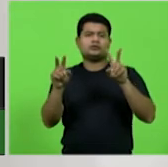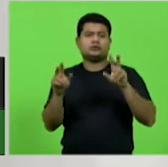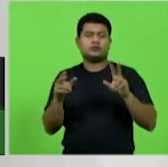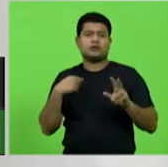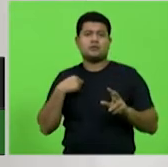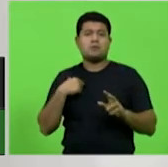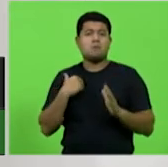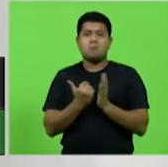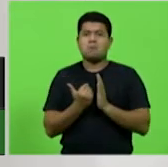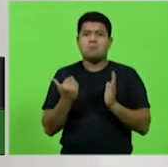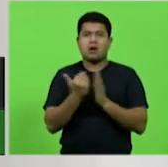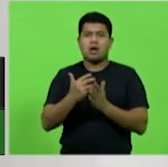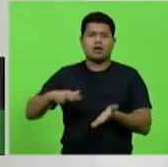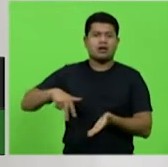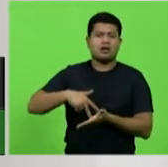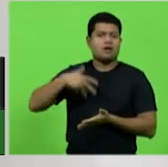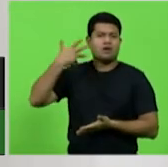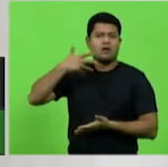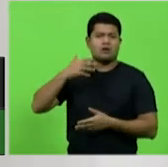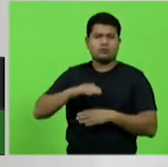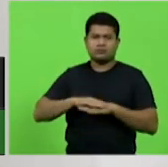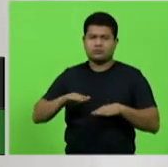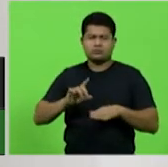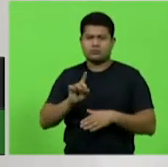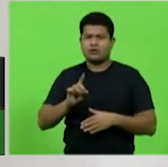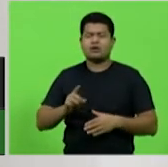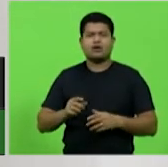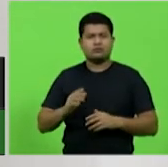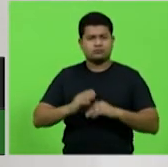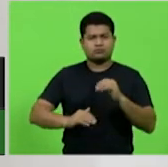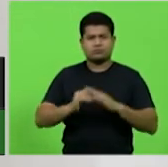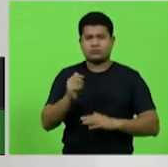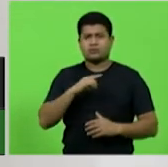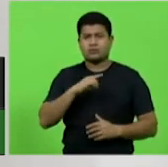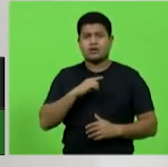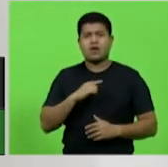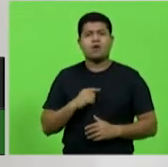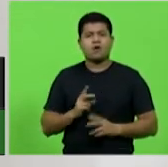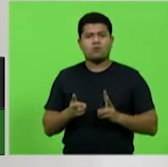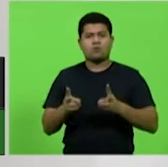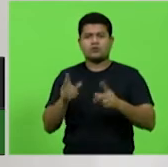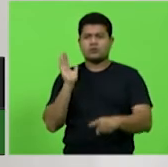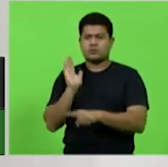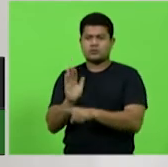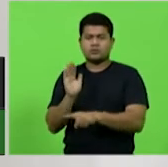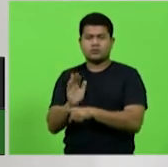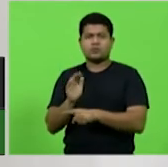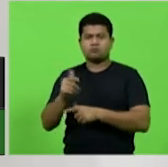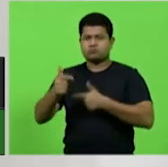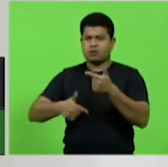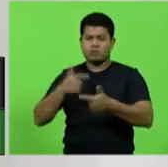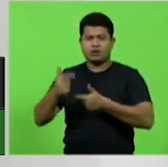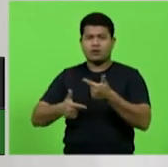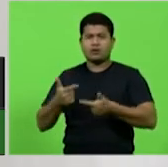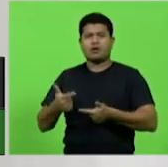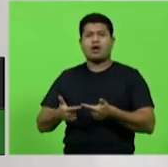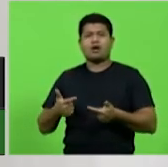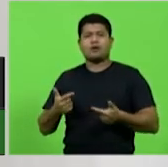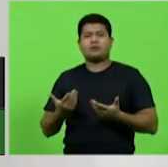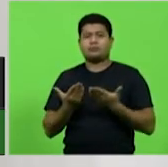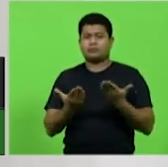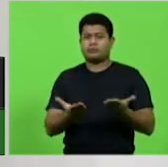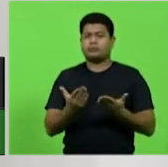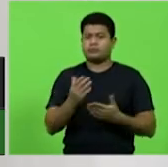discursos. Eu sigo servindo a Santa Catarina com a mesma paixão e devoção que me trouxe até aqui, a